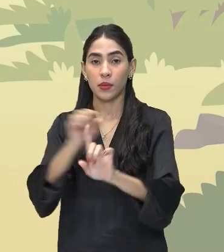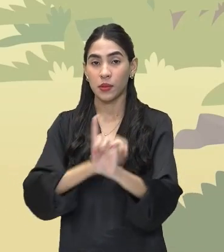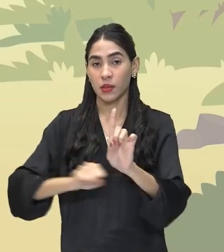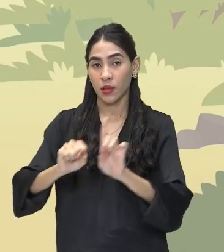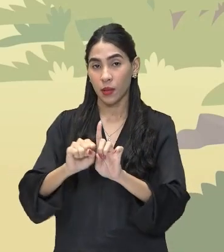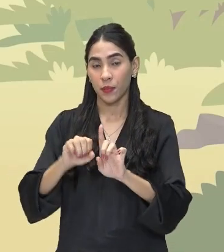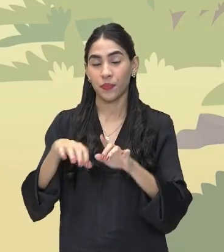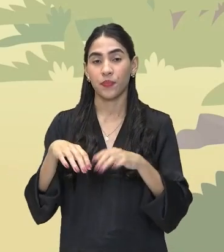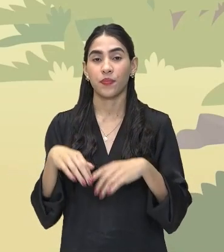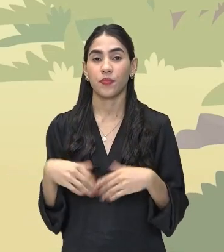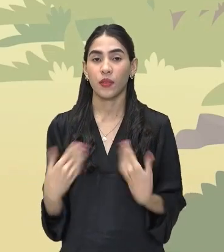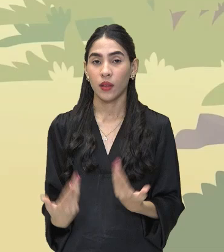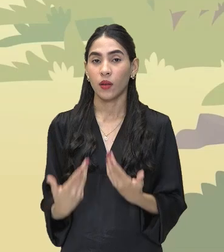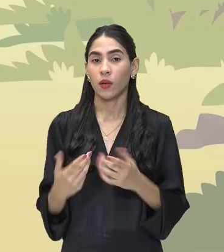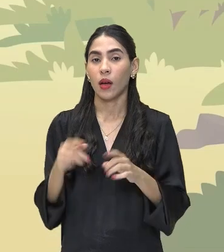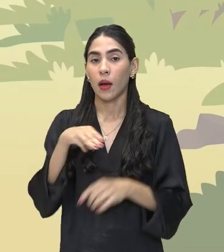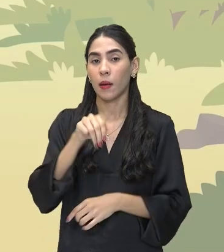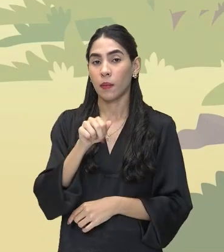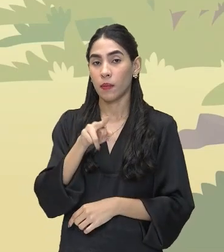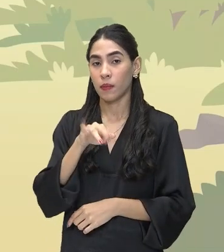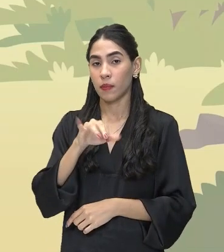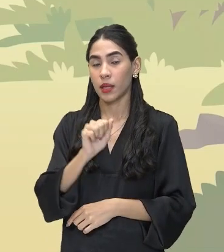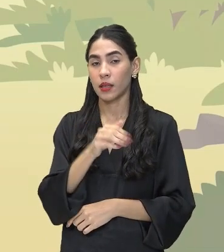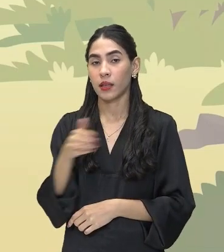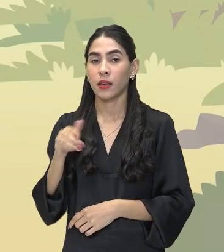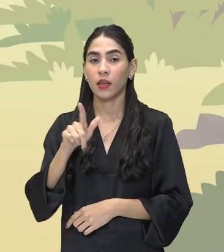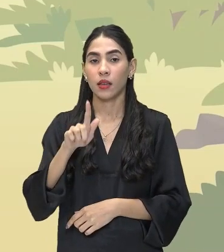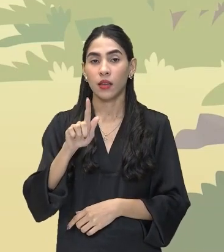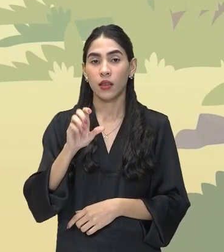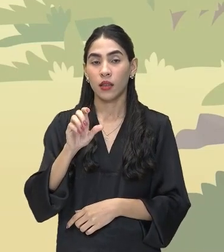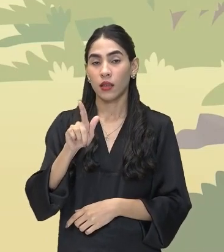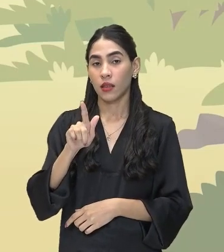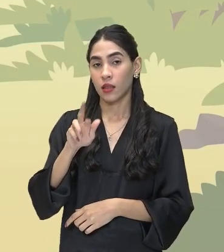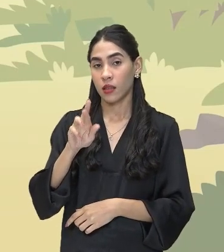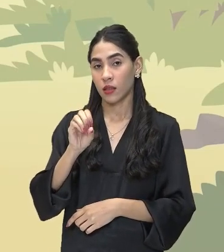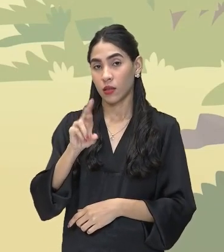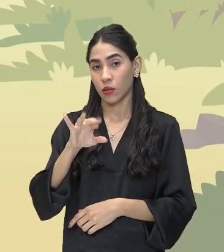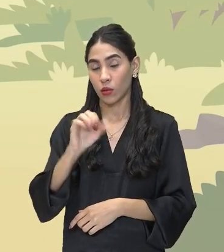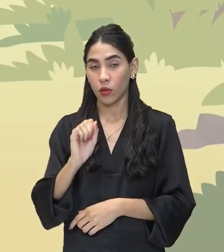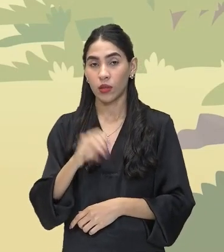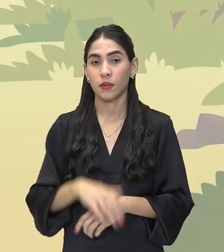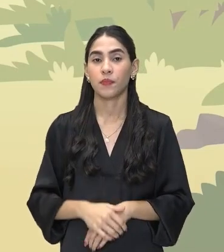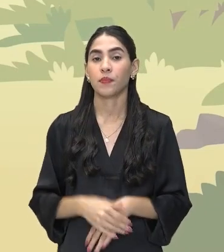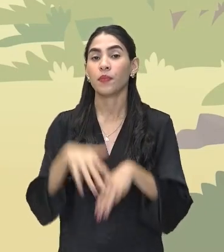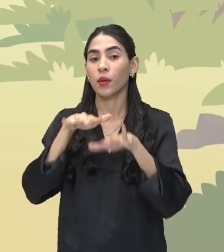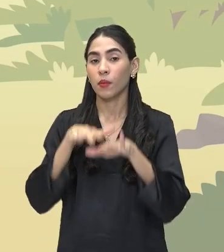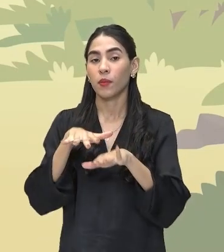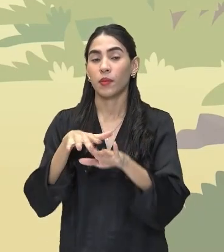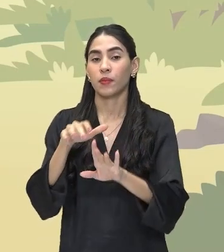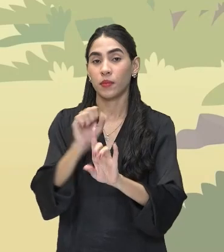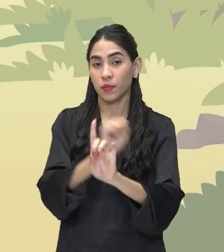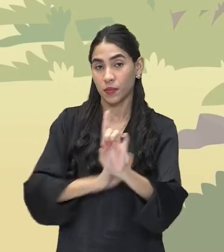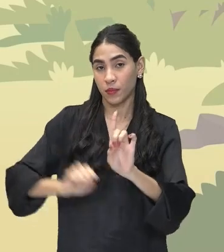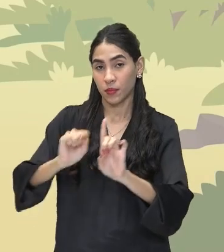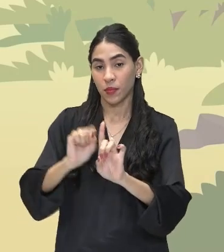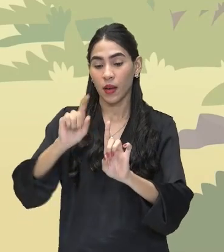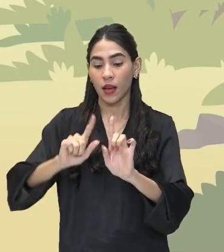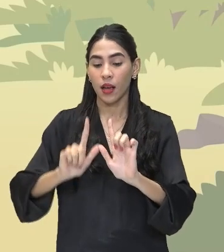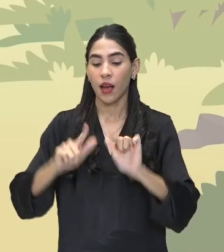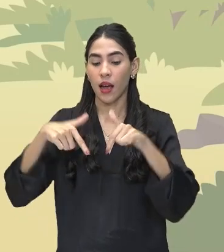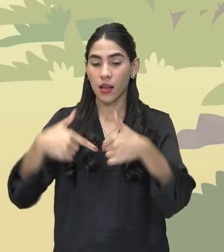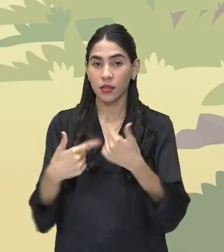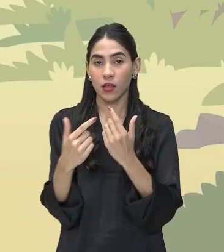E aí nós vamos para Maria Glória Gon. Os movimentos sociais são ações